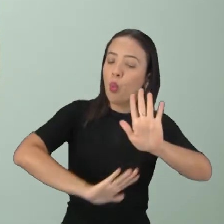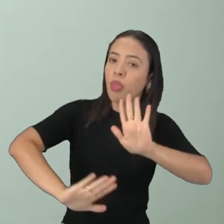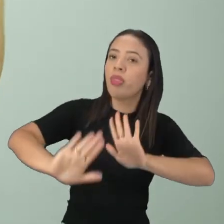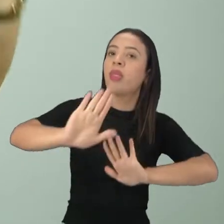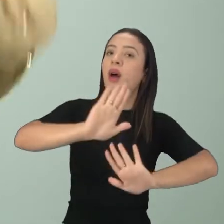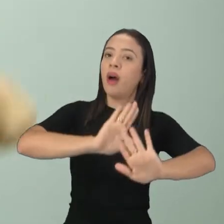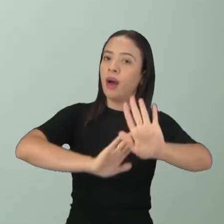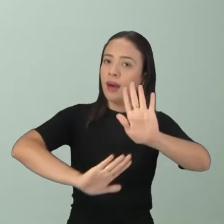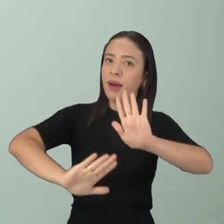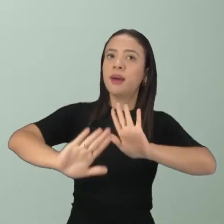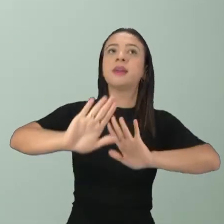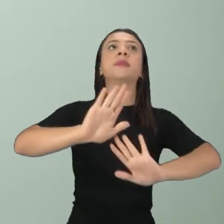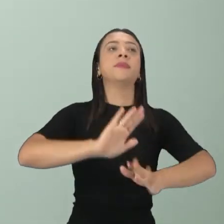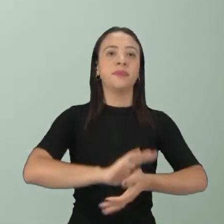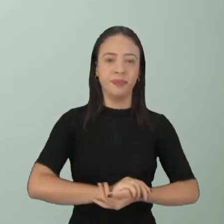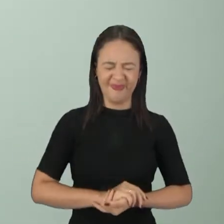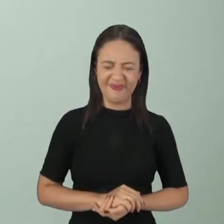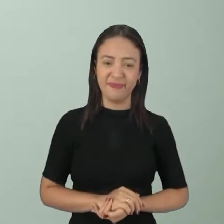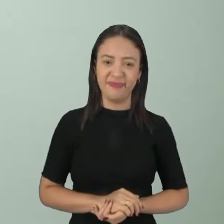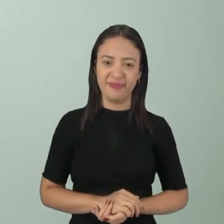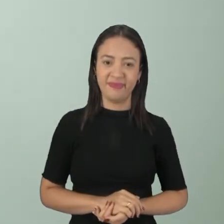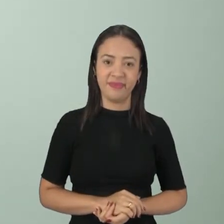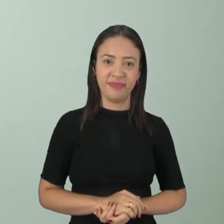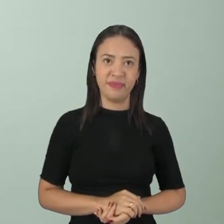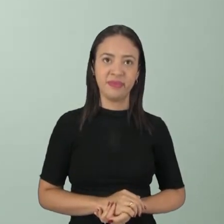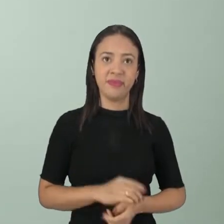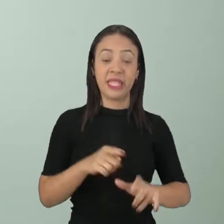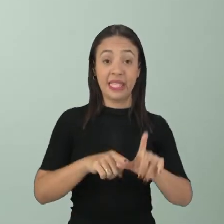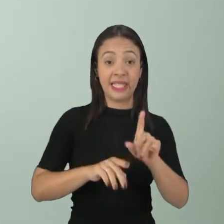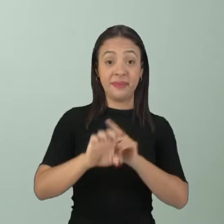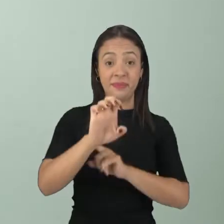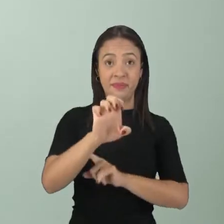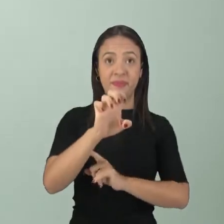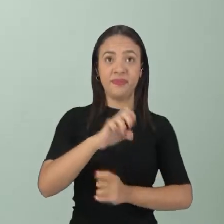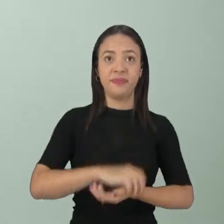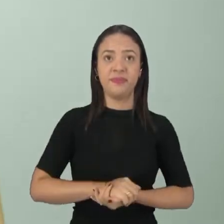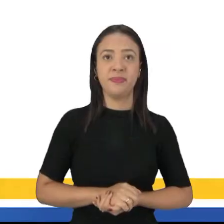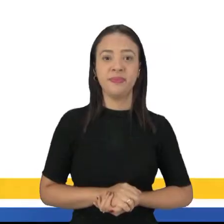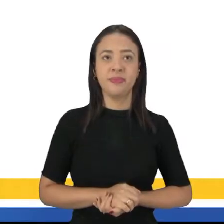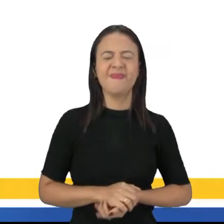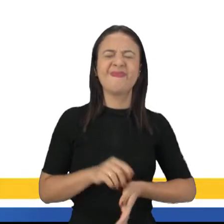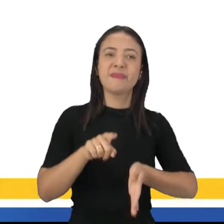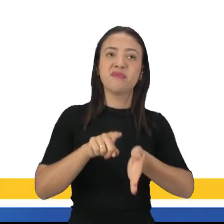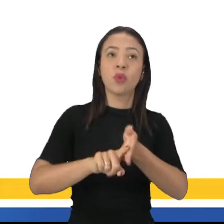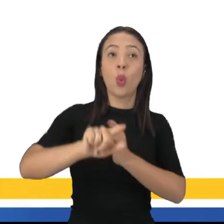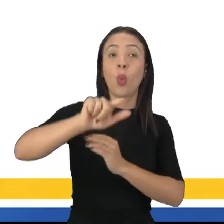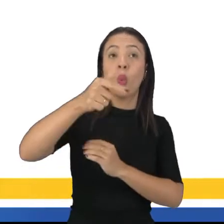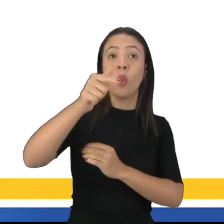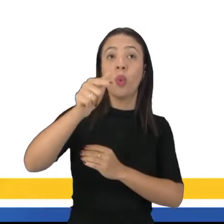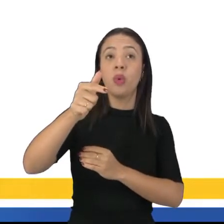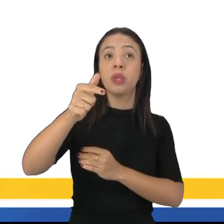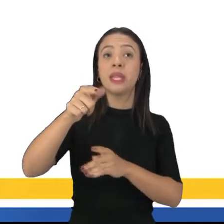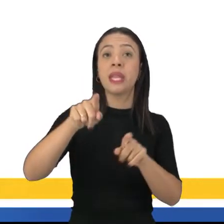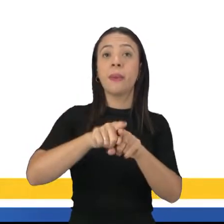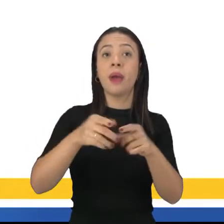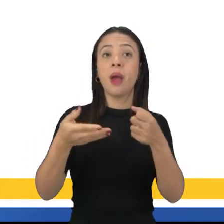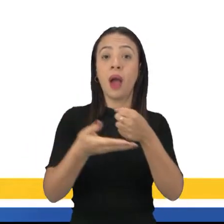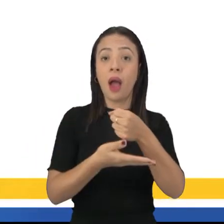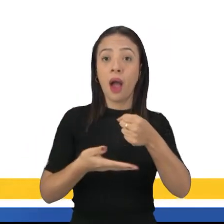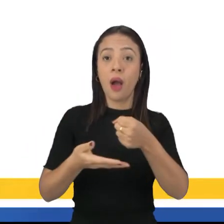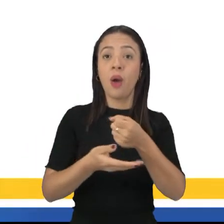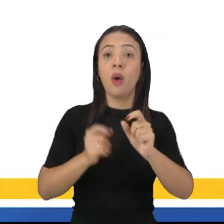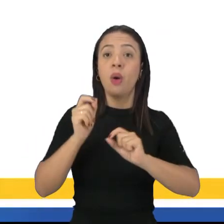com precaução, certo? Então, letra E. Outra questão agora pela banca